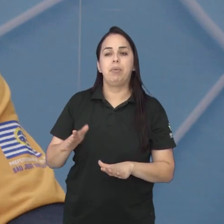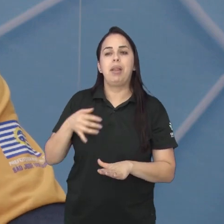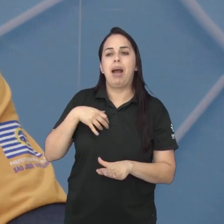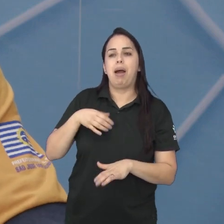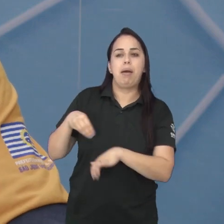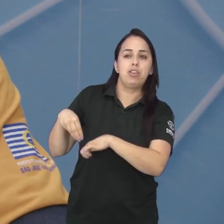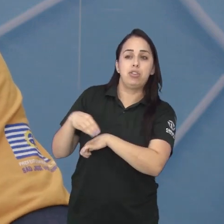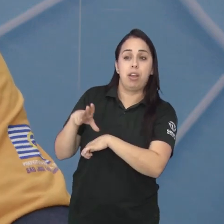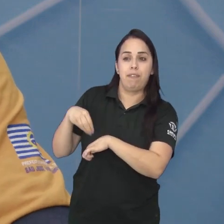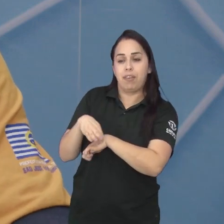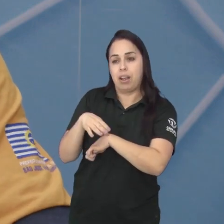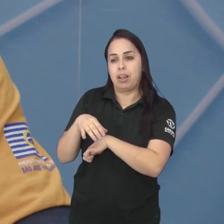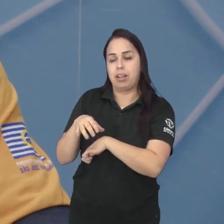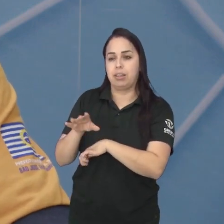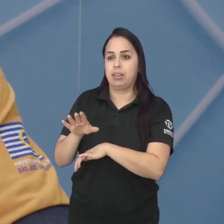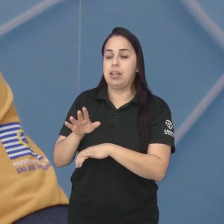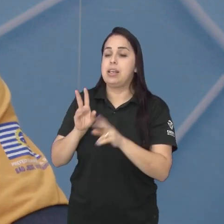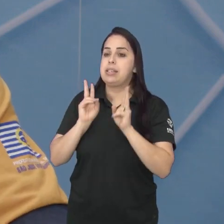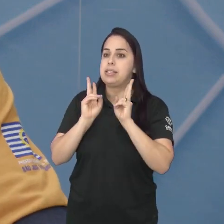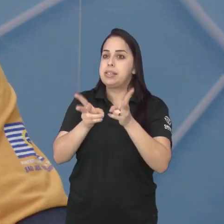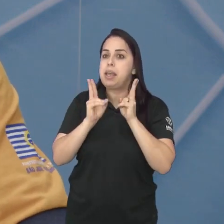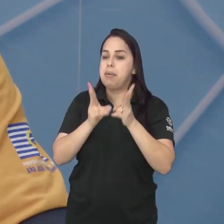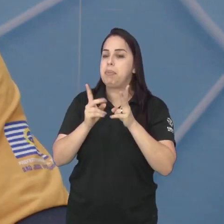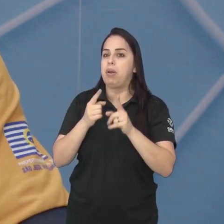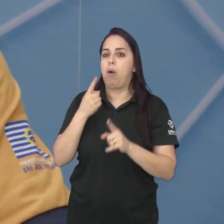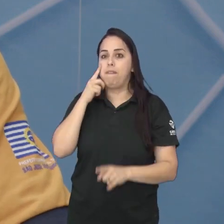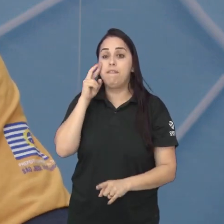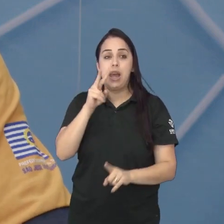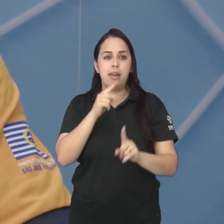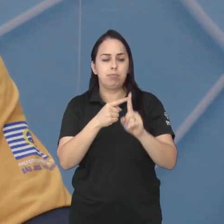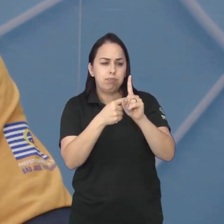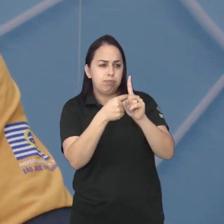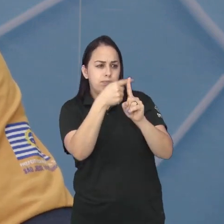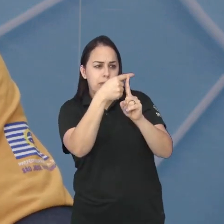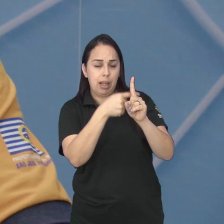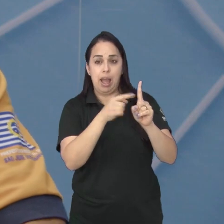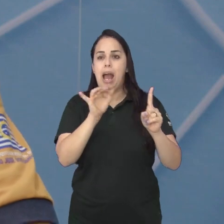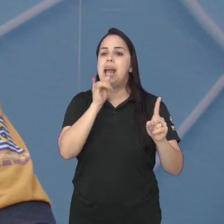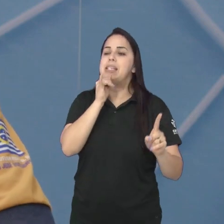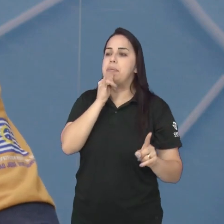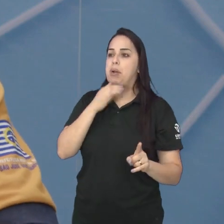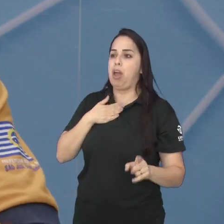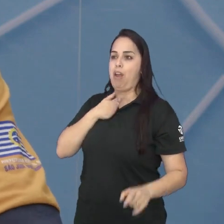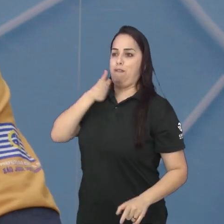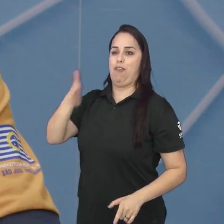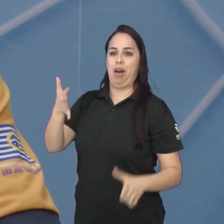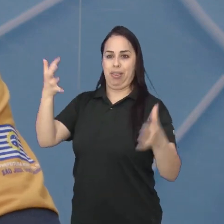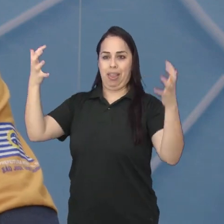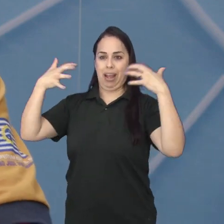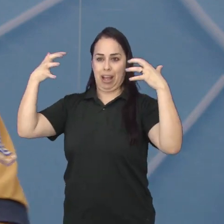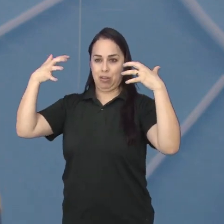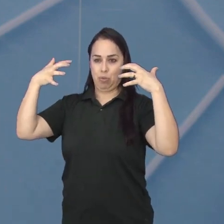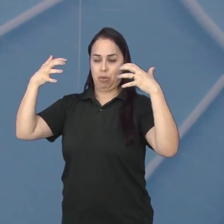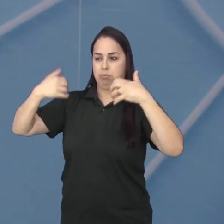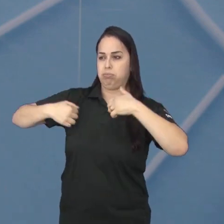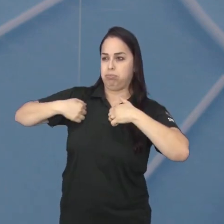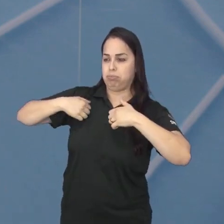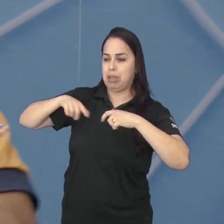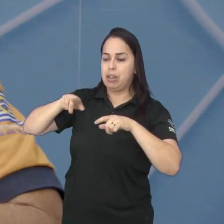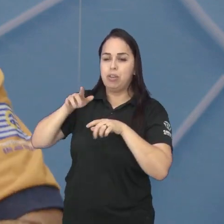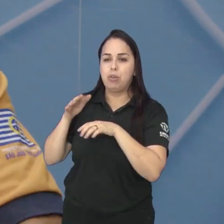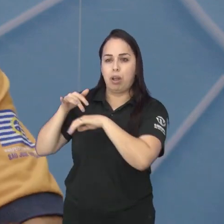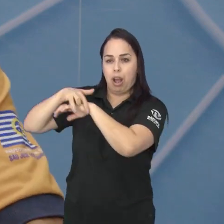questão preventiva é, primeiro, né, acompanhar sempre a previsão meteorológica. Então, está indo para a cachoeira, o tempo está bom, mas a